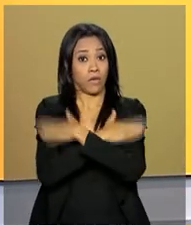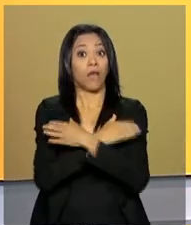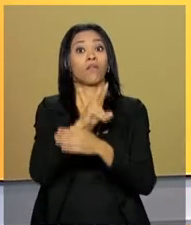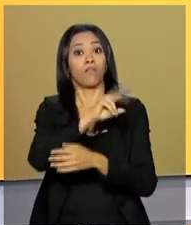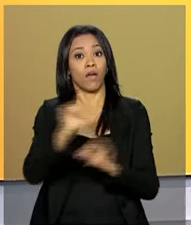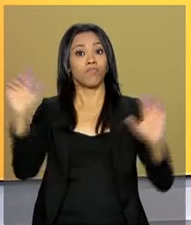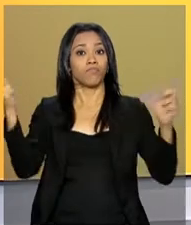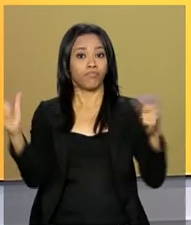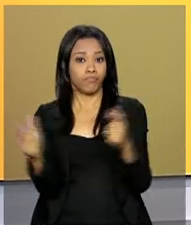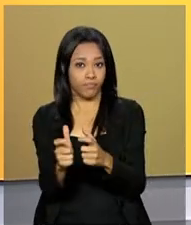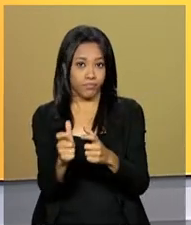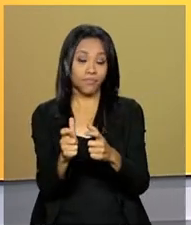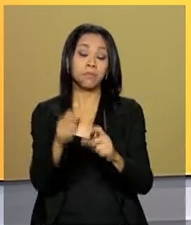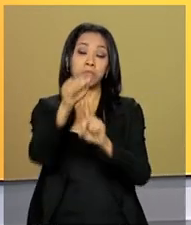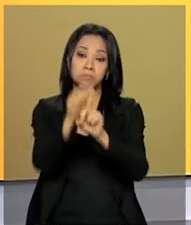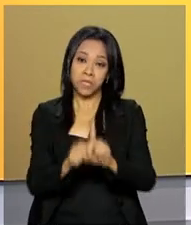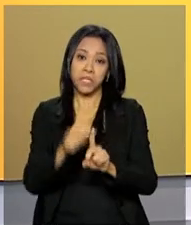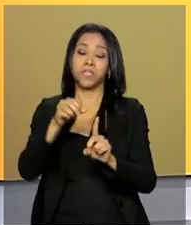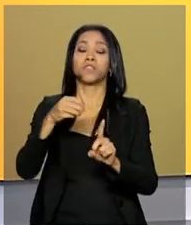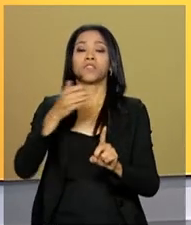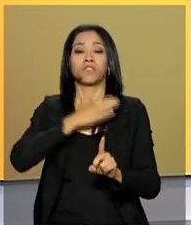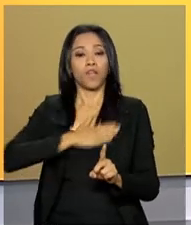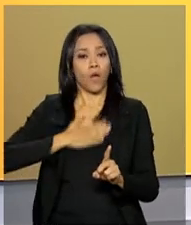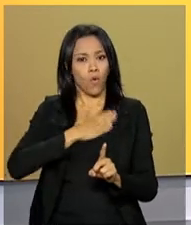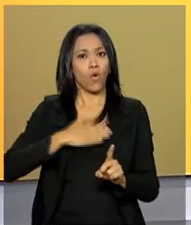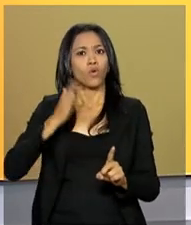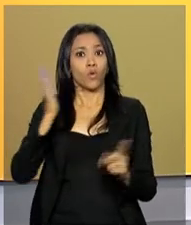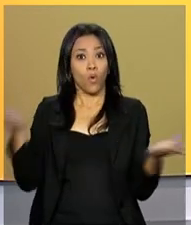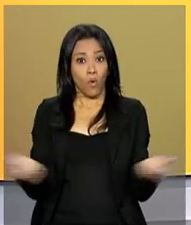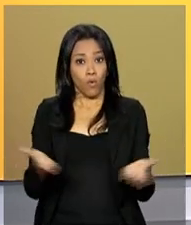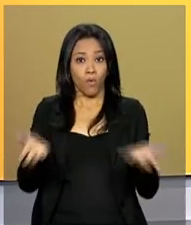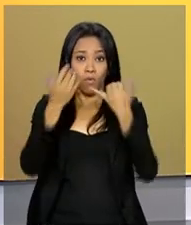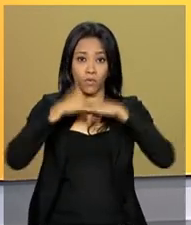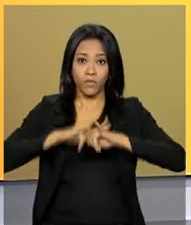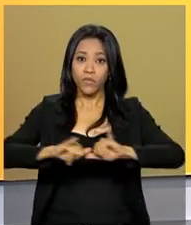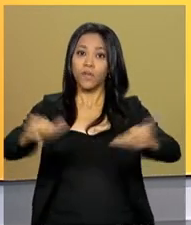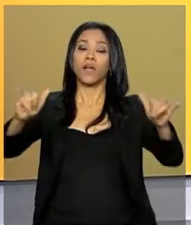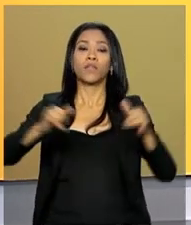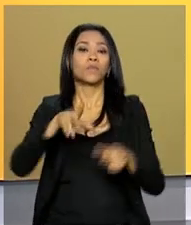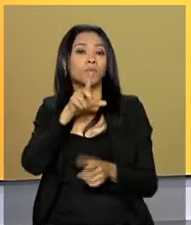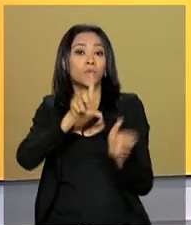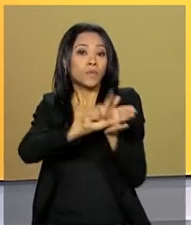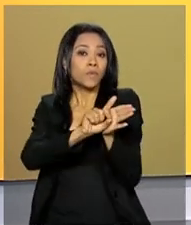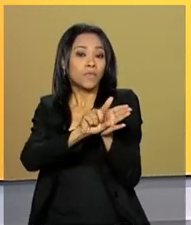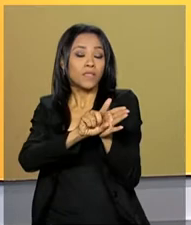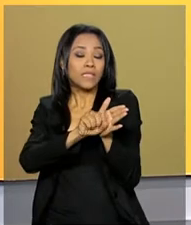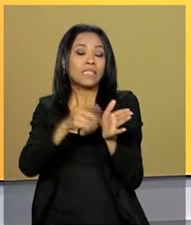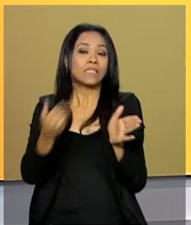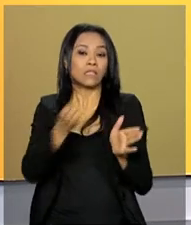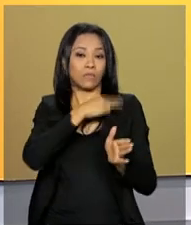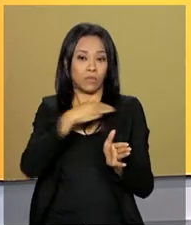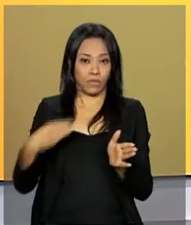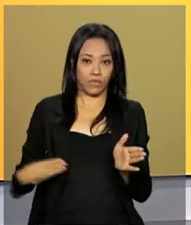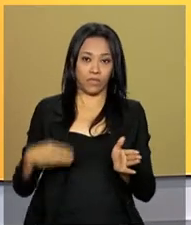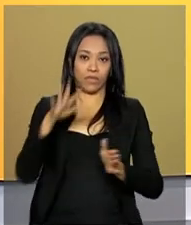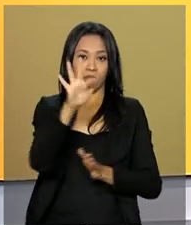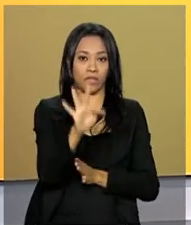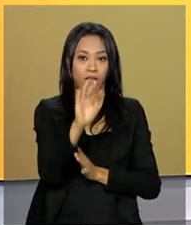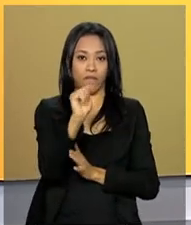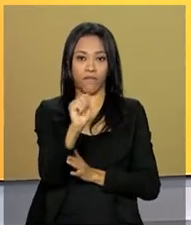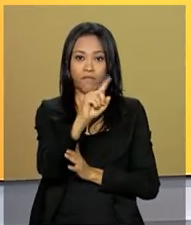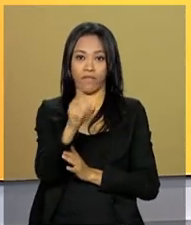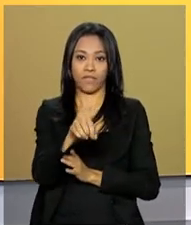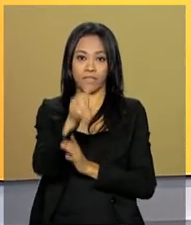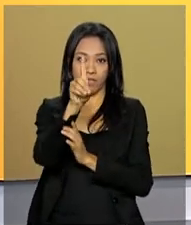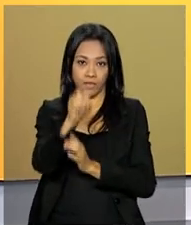agosto. A mensagem foi publicada hoje no Twitter do ministro da Fazenda, Henrique Meirelles. Ele disse também que os efeitos